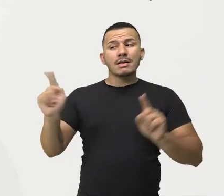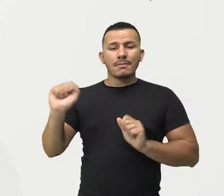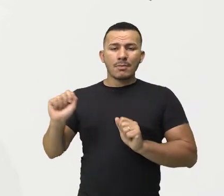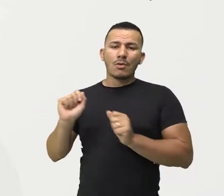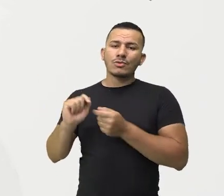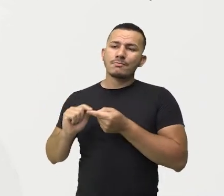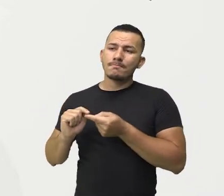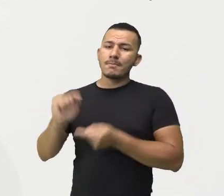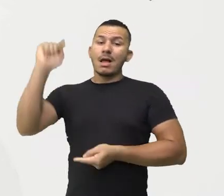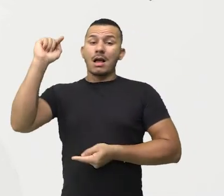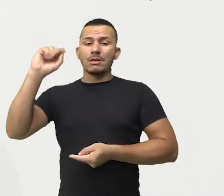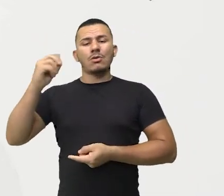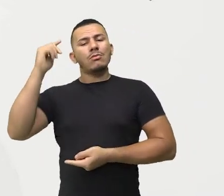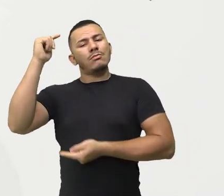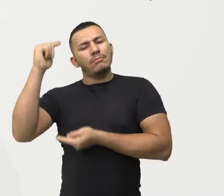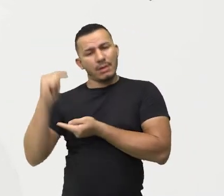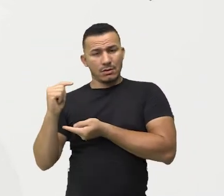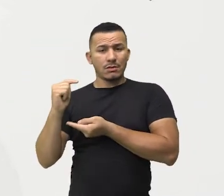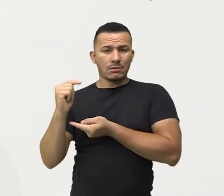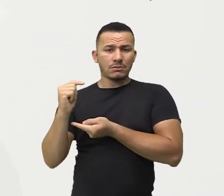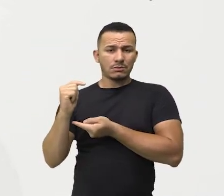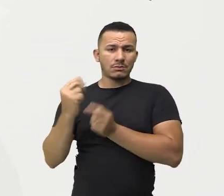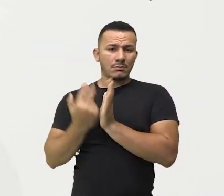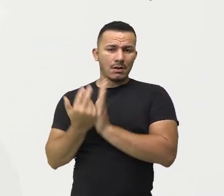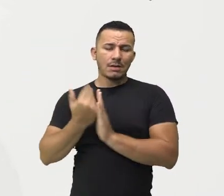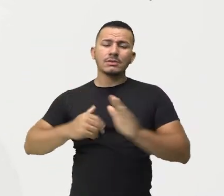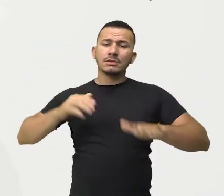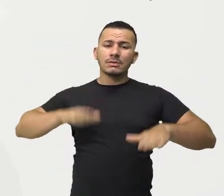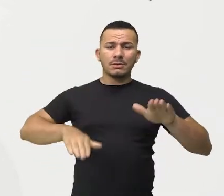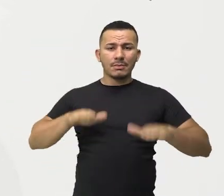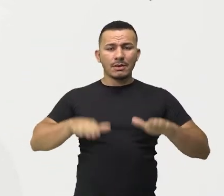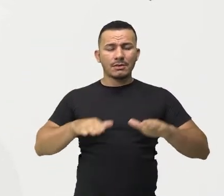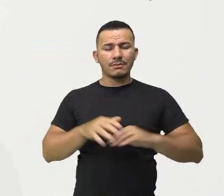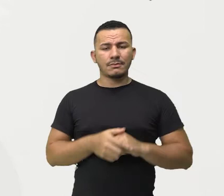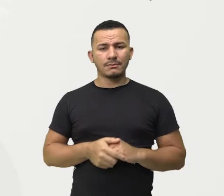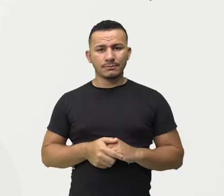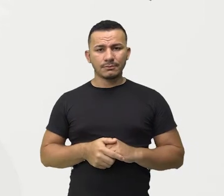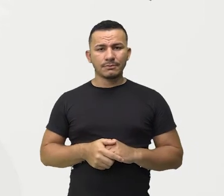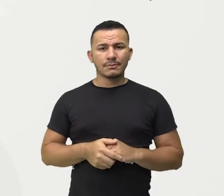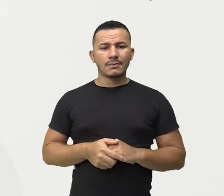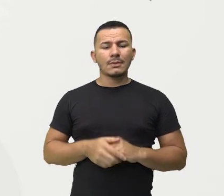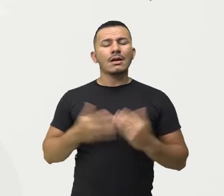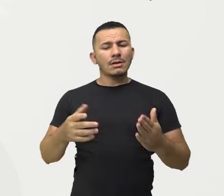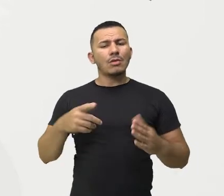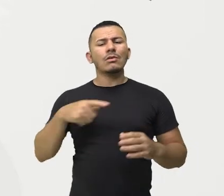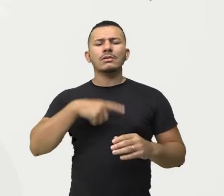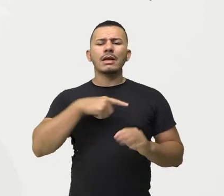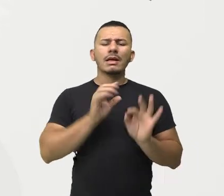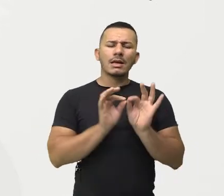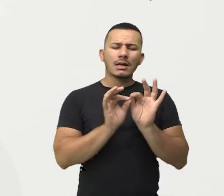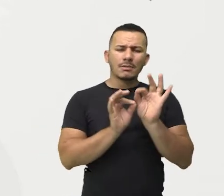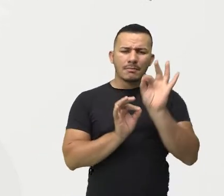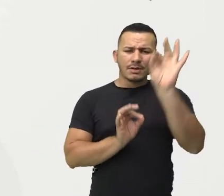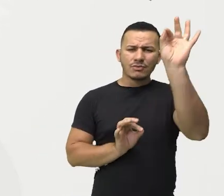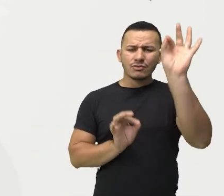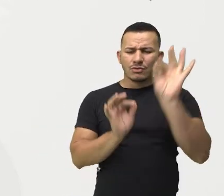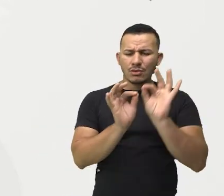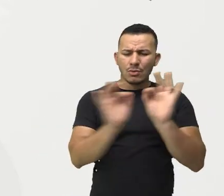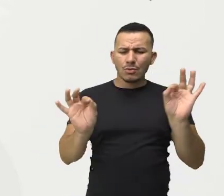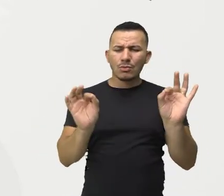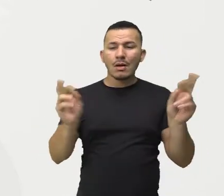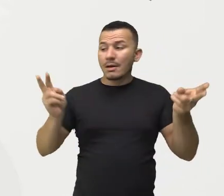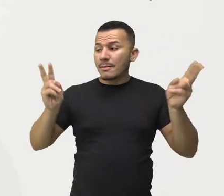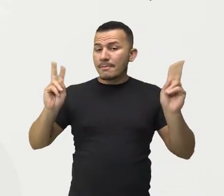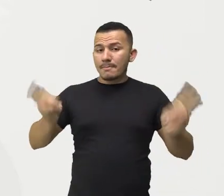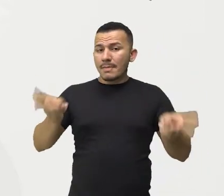menor, ok? Quando a forma e as medidas são